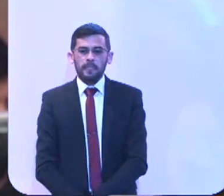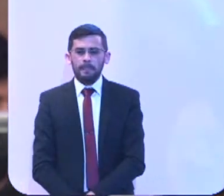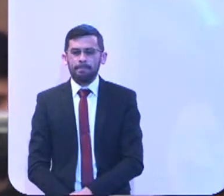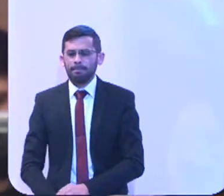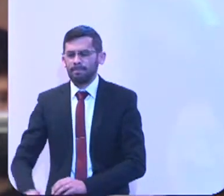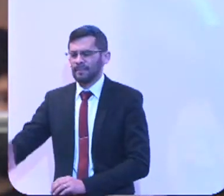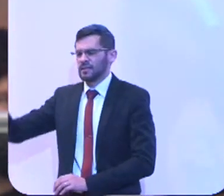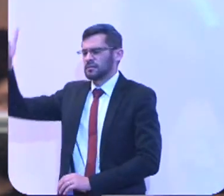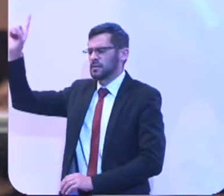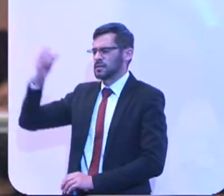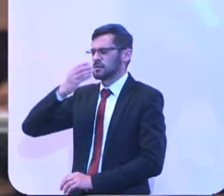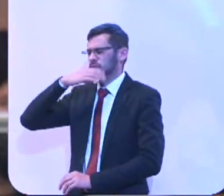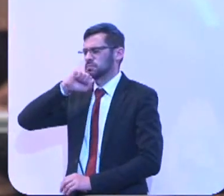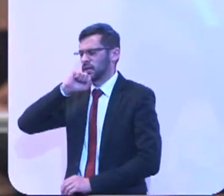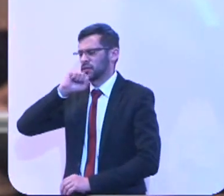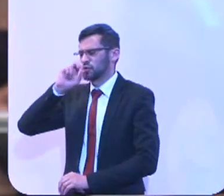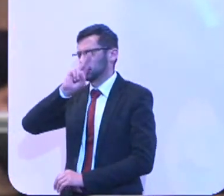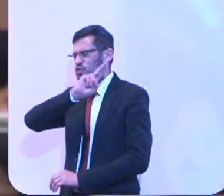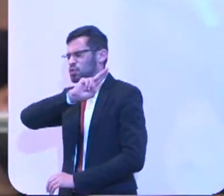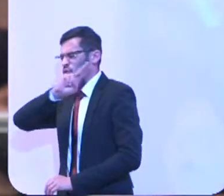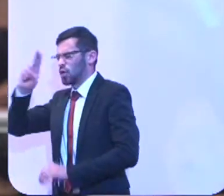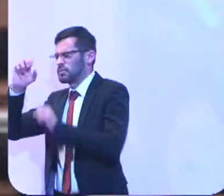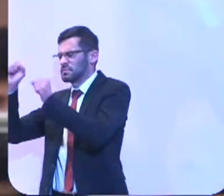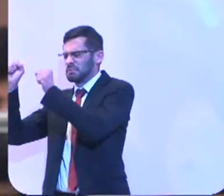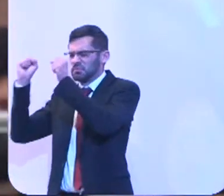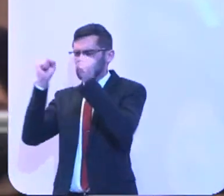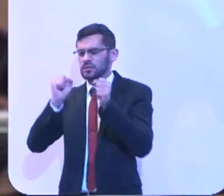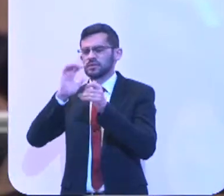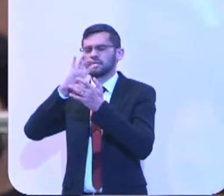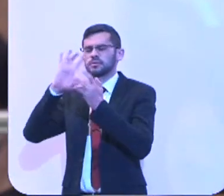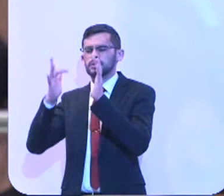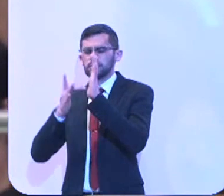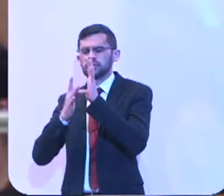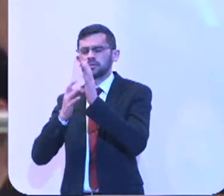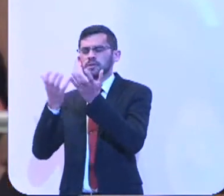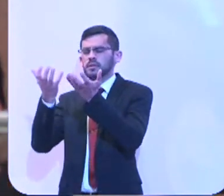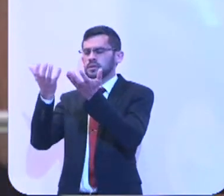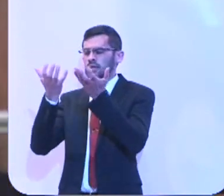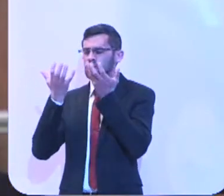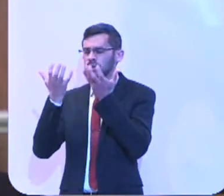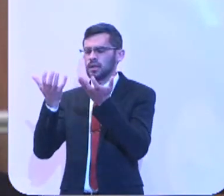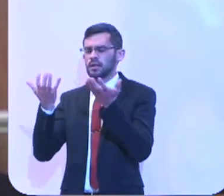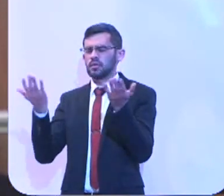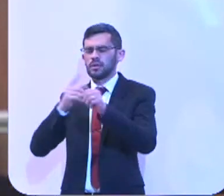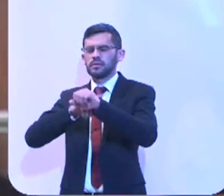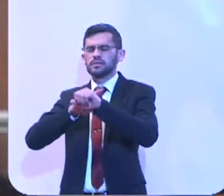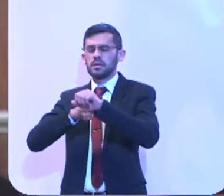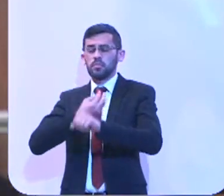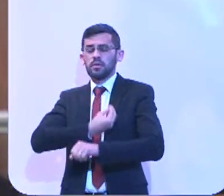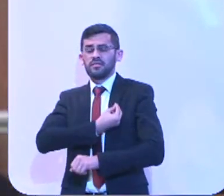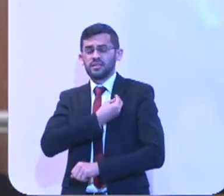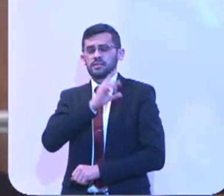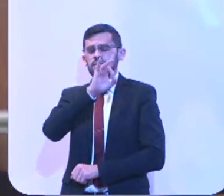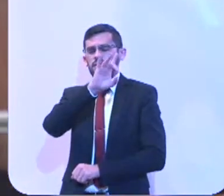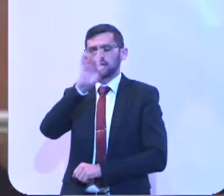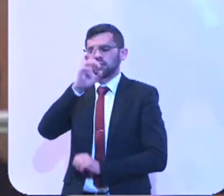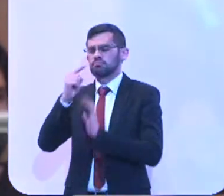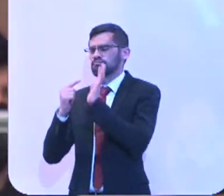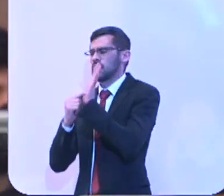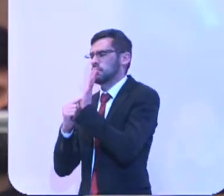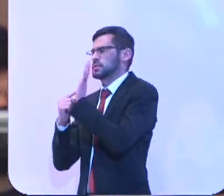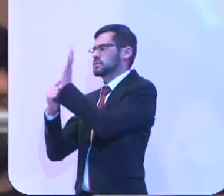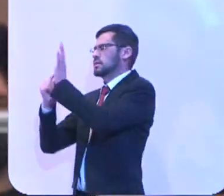Pai querido, na autoridade do nome de Jesus, eu quero colocar a vida dos meus irmãos agora na tua